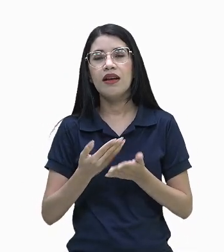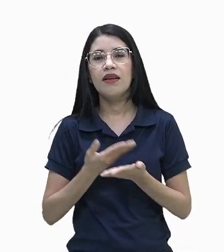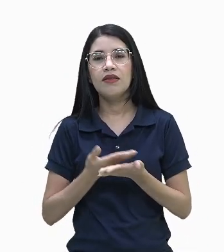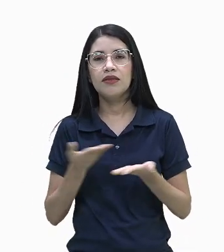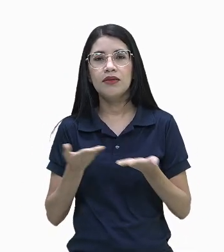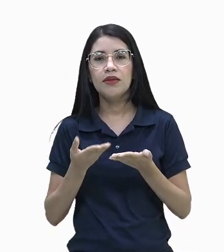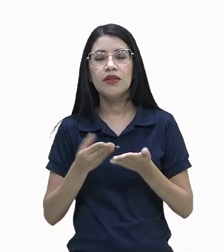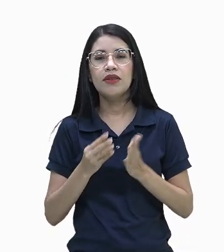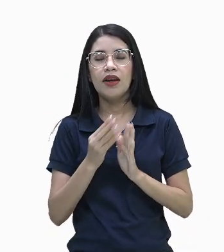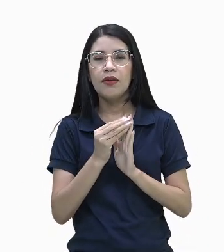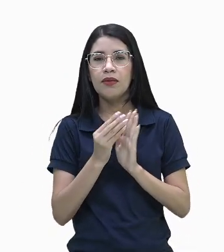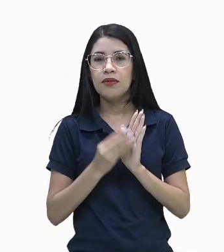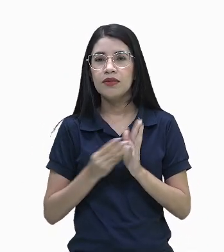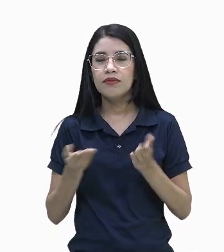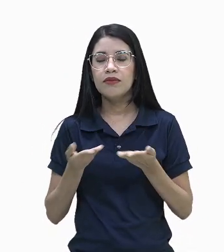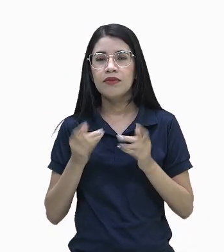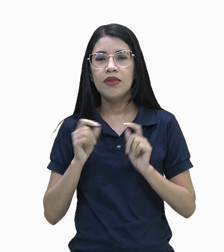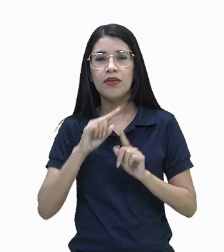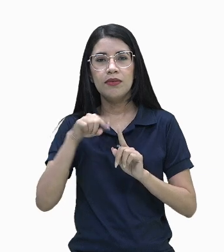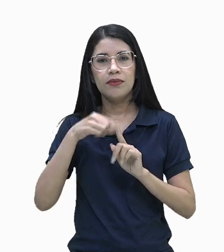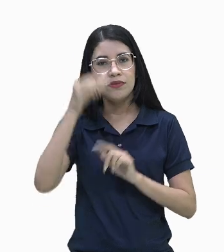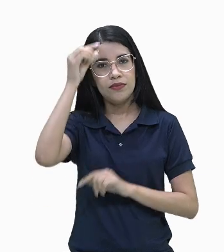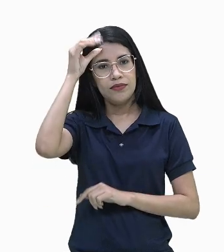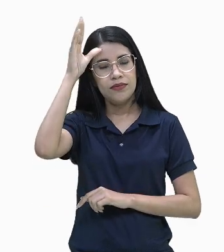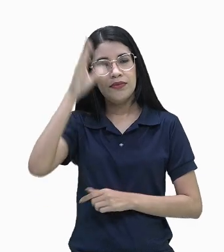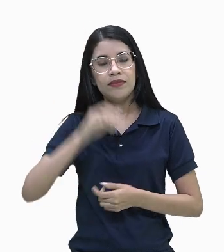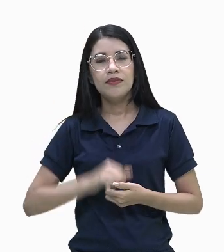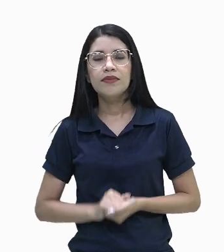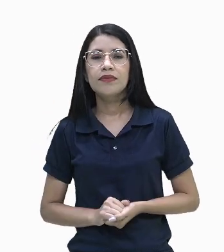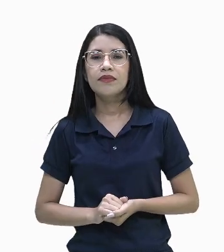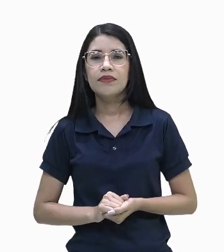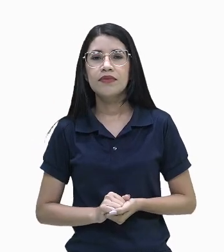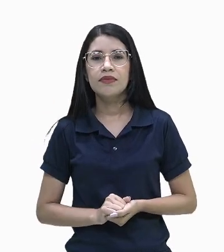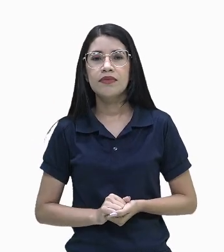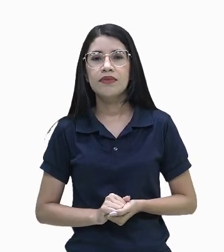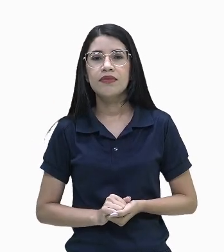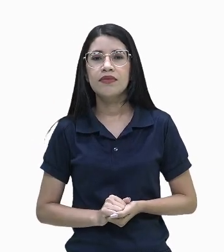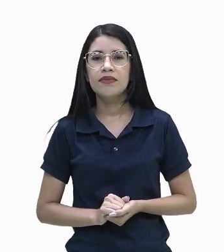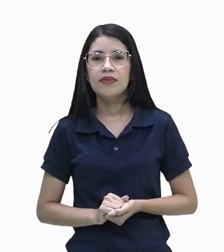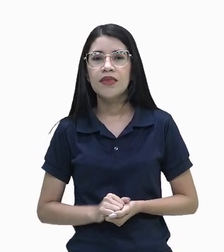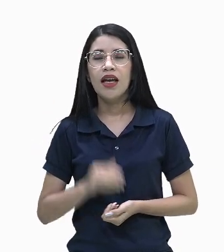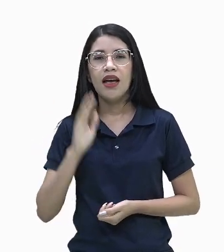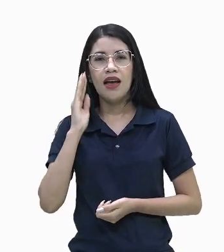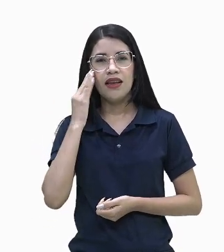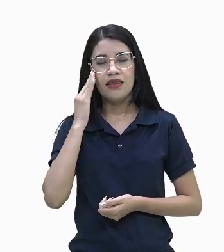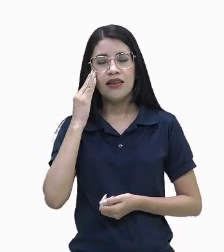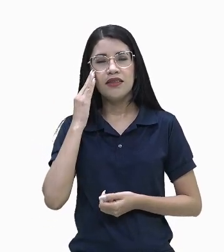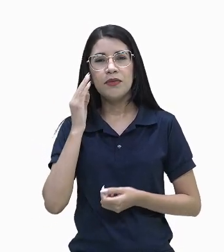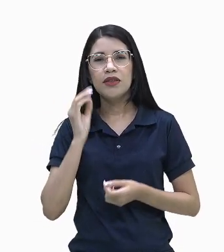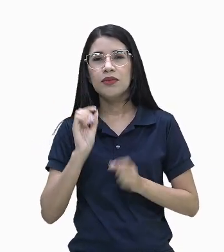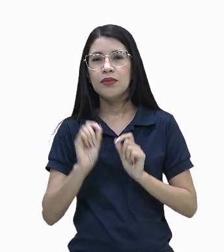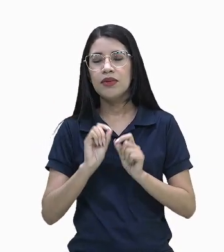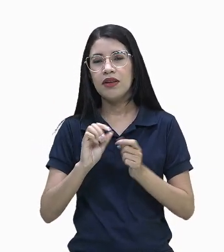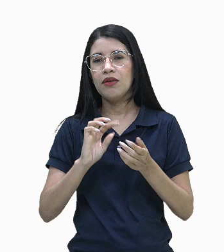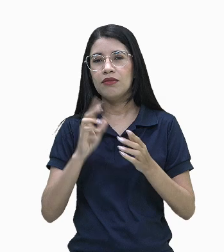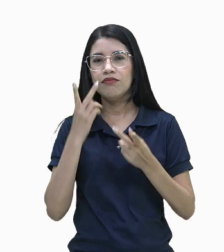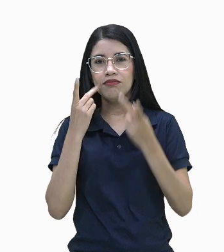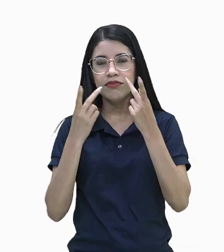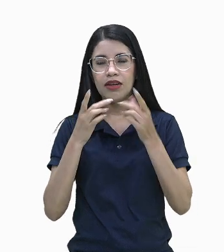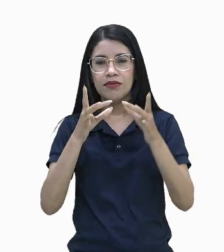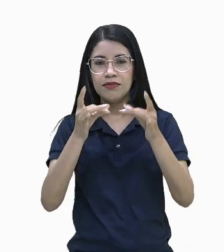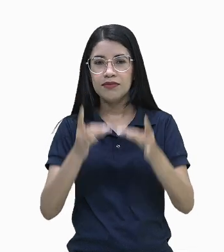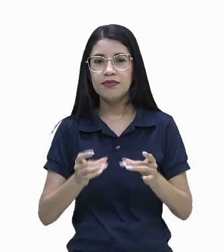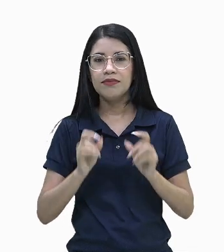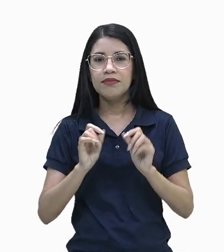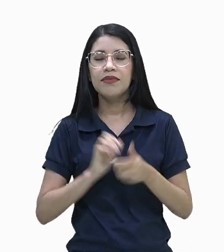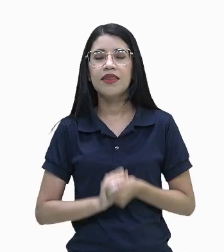ver então o objeto de conhecimento. É a concepção estética do teatro e o detalhamento,